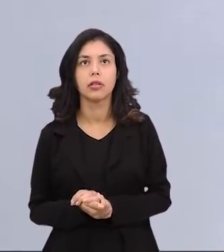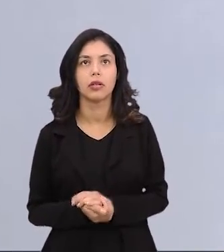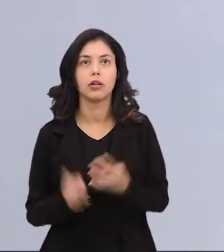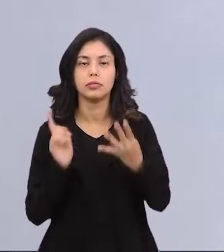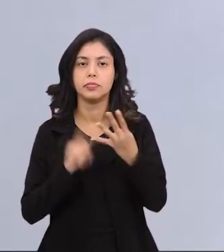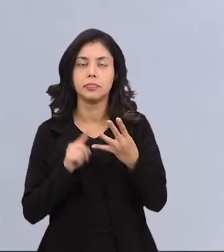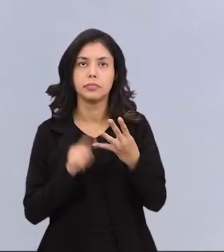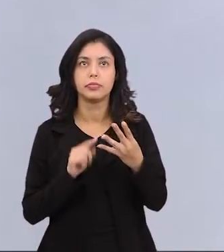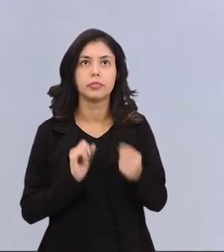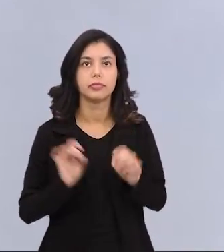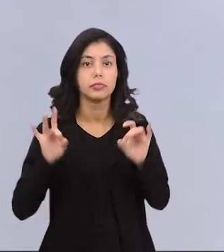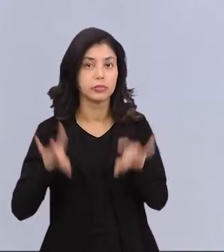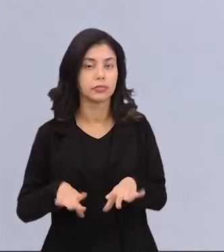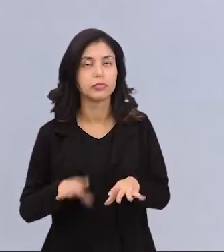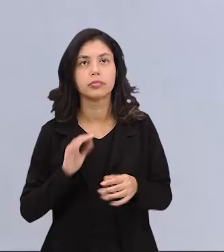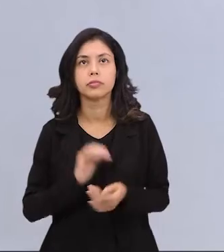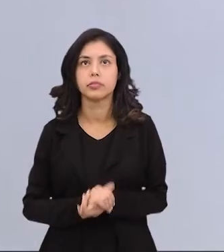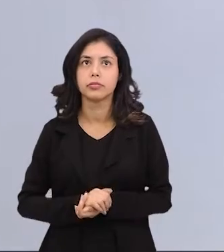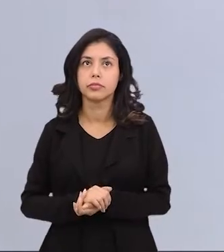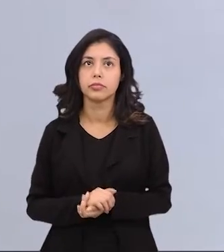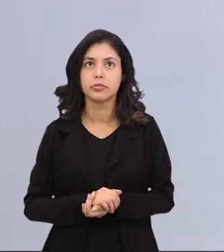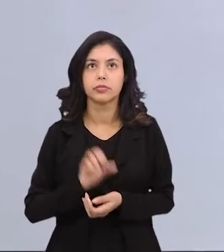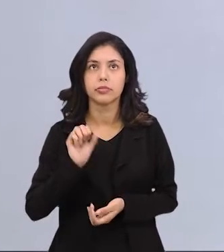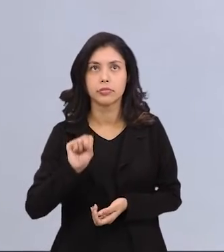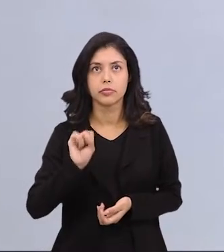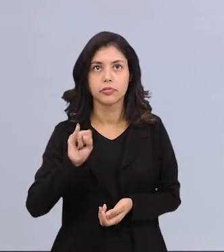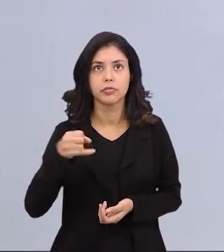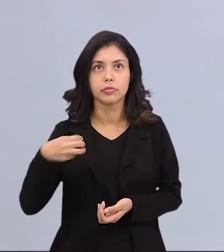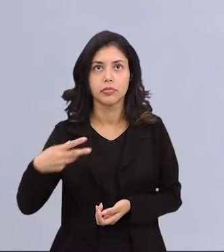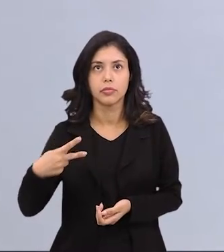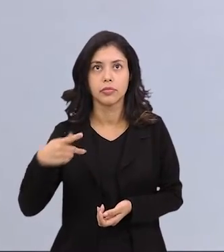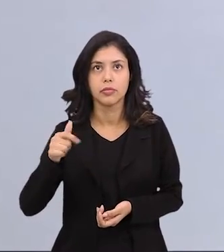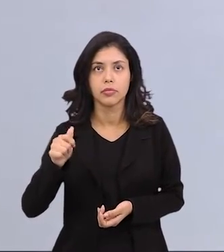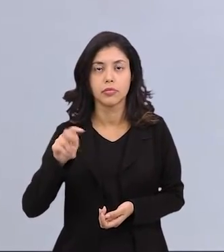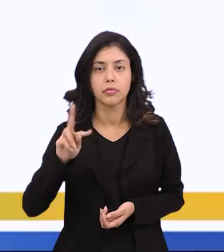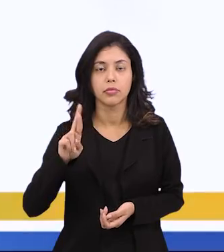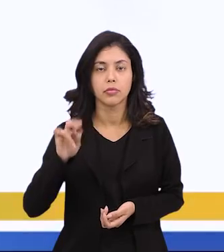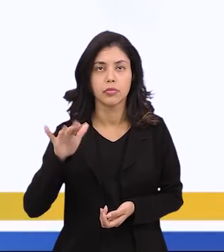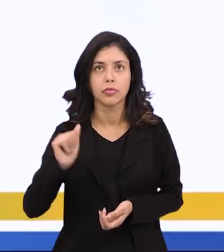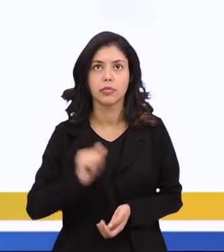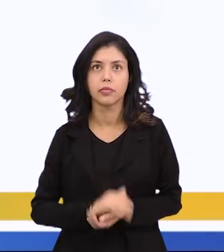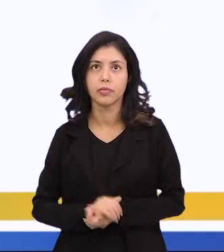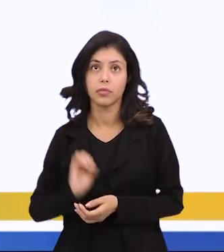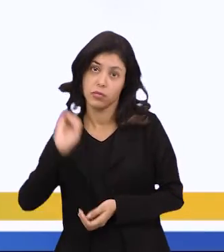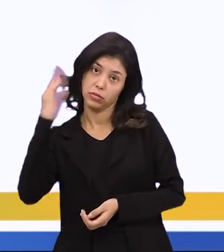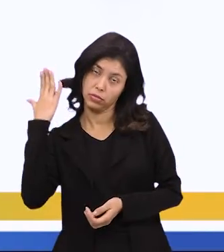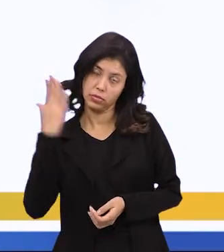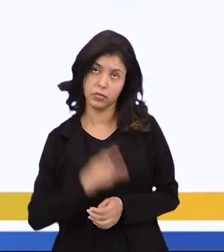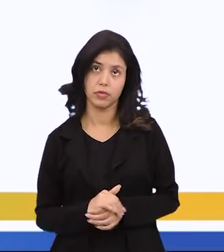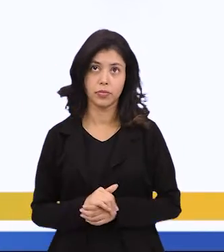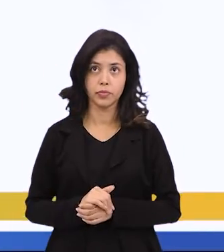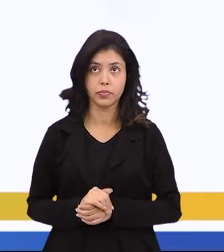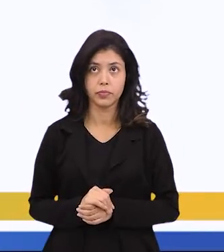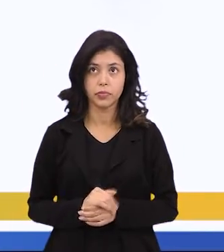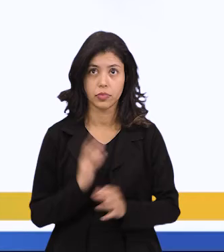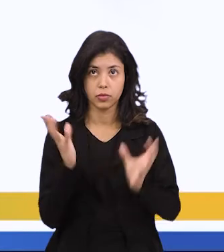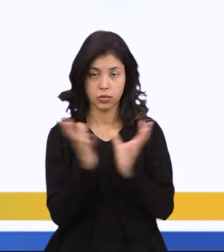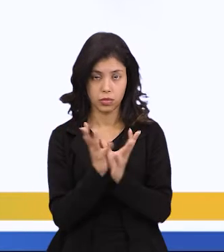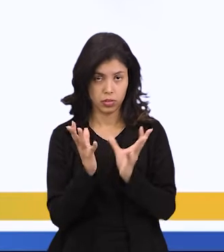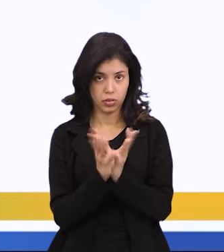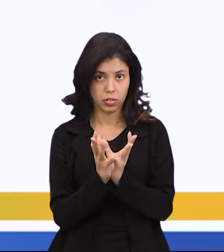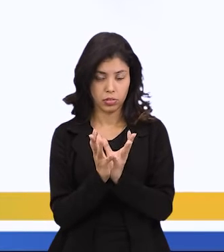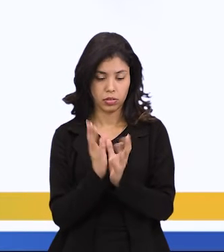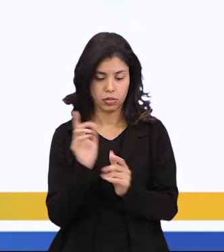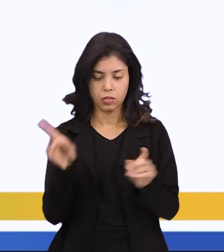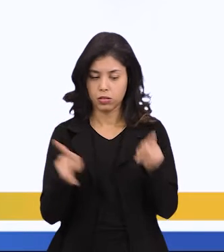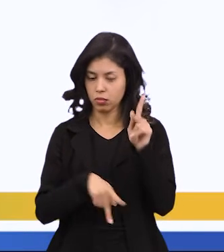Também temos o último tipo de especiação, que é a especiação simpátrica, que ocorre entre populações que se